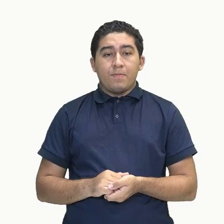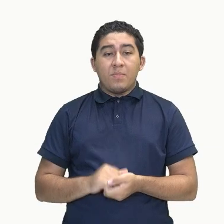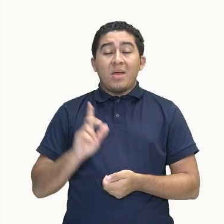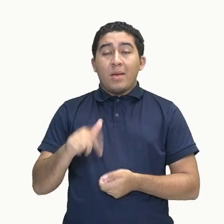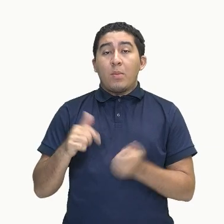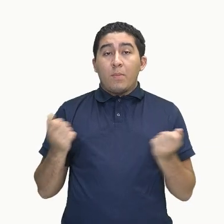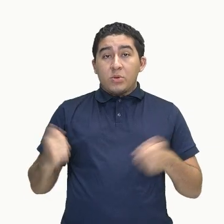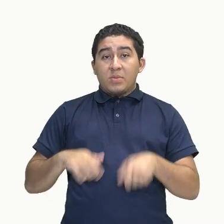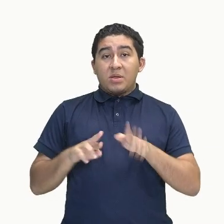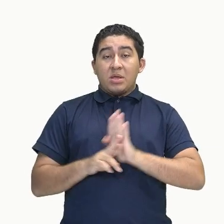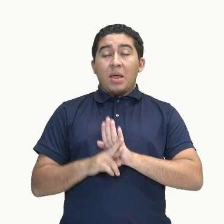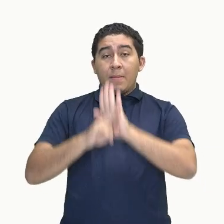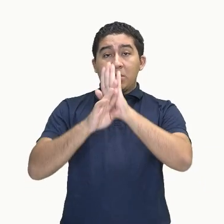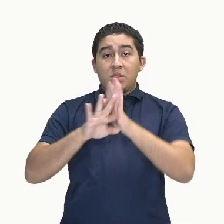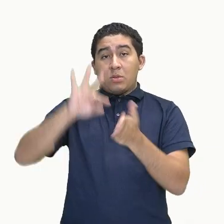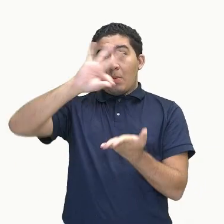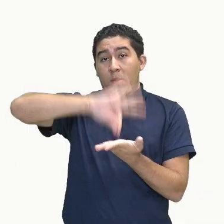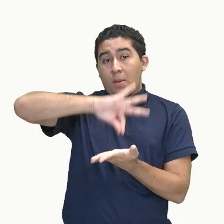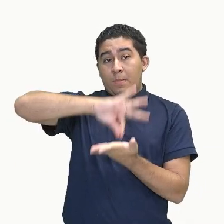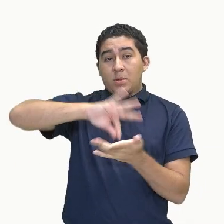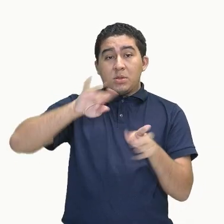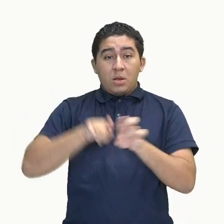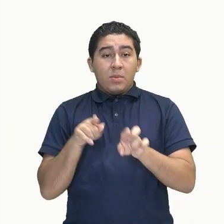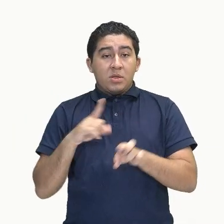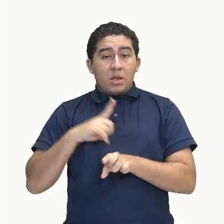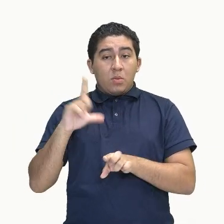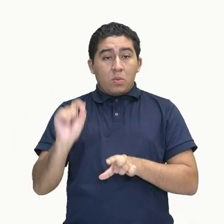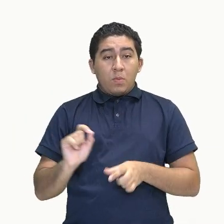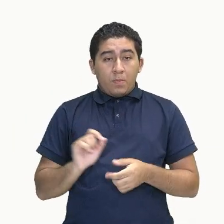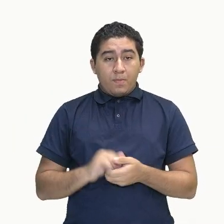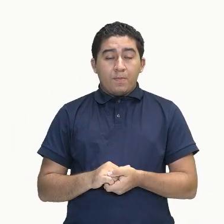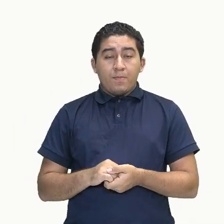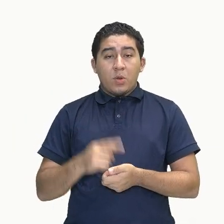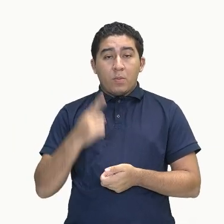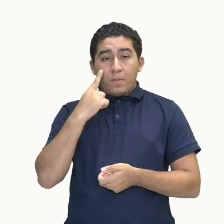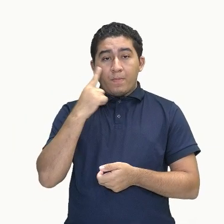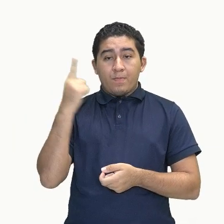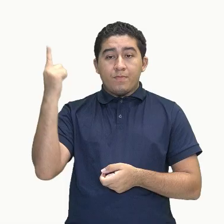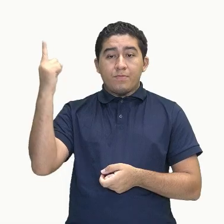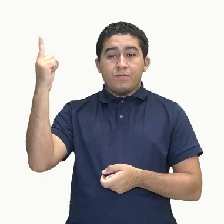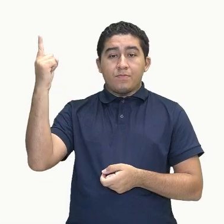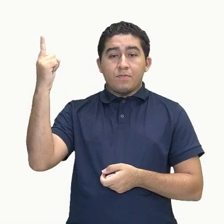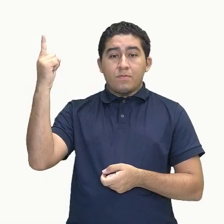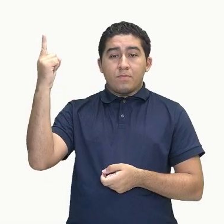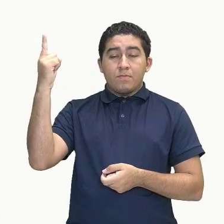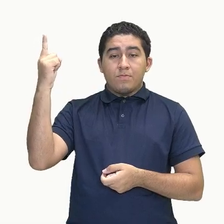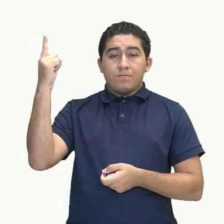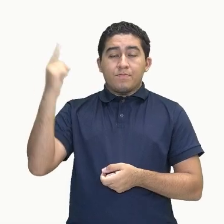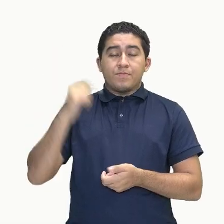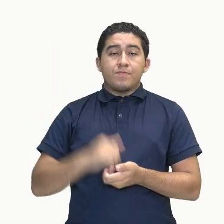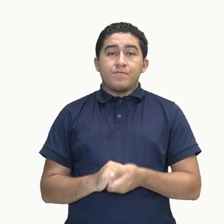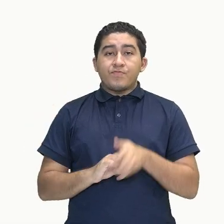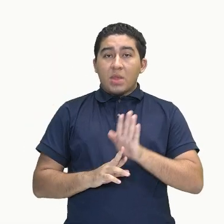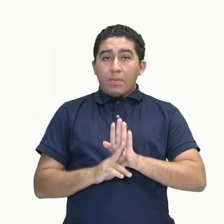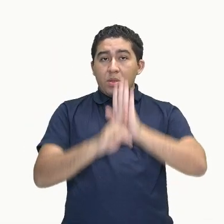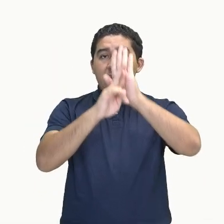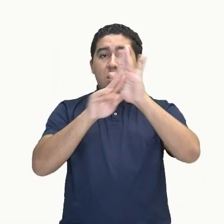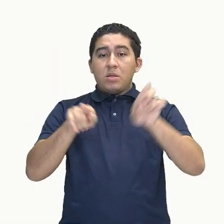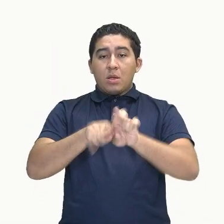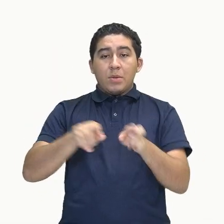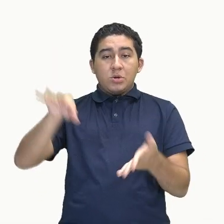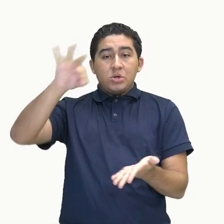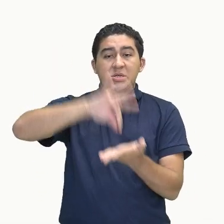representação cartográfica, né, e aqui nós temos representa e localiza, né, qualquer